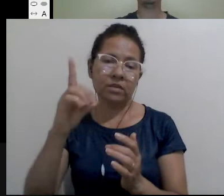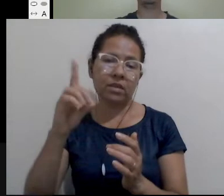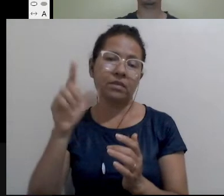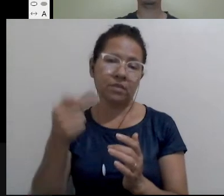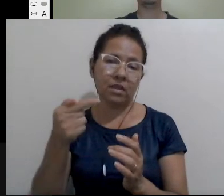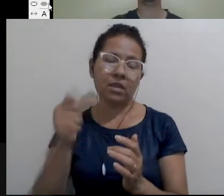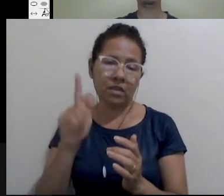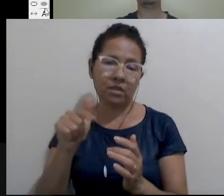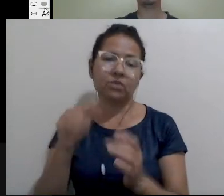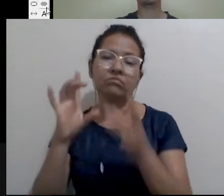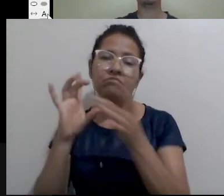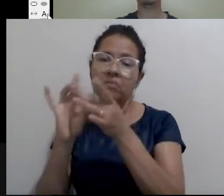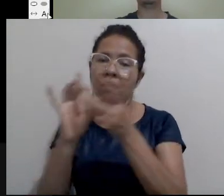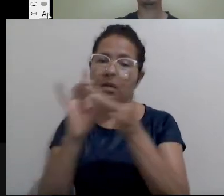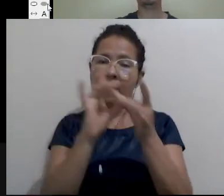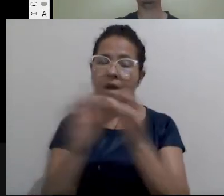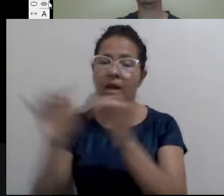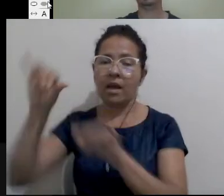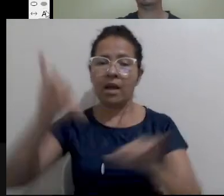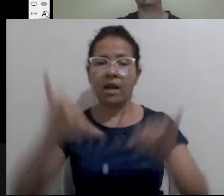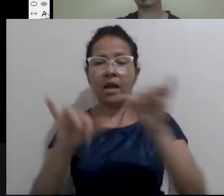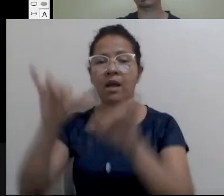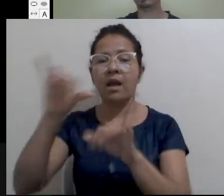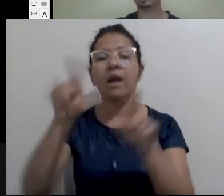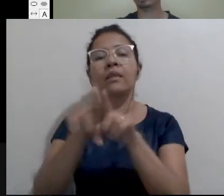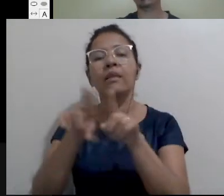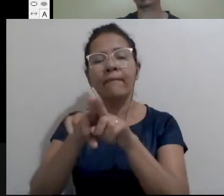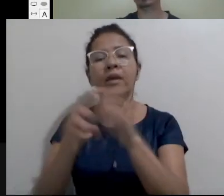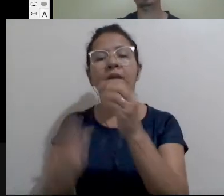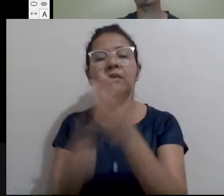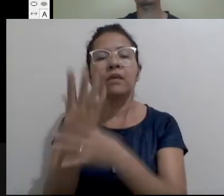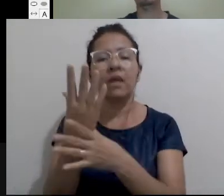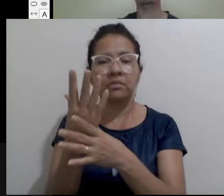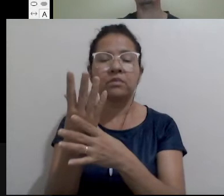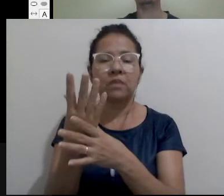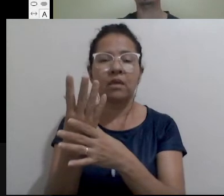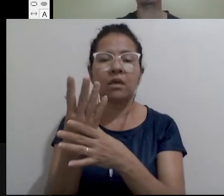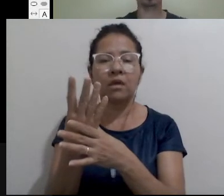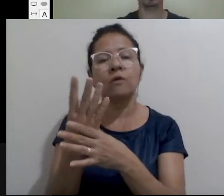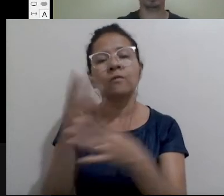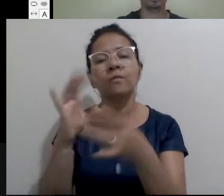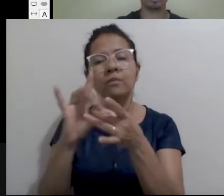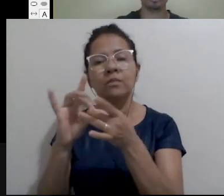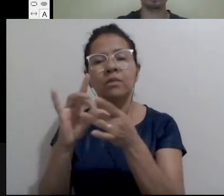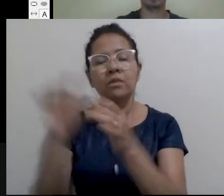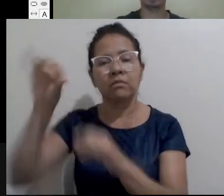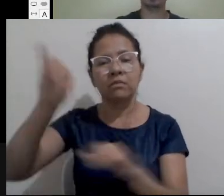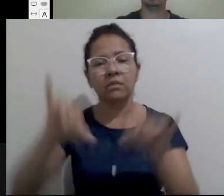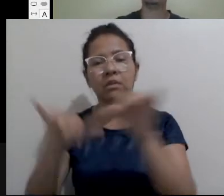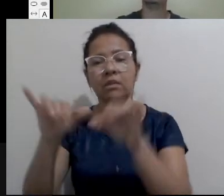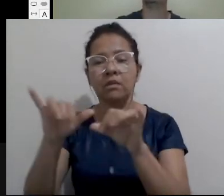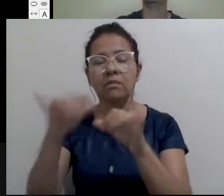a gente está tratando a respeito das ligações químicas, né, da formação de ligação química num composto de coordenação. Se